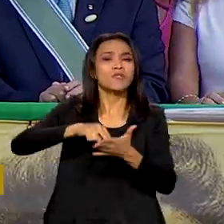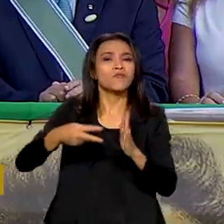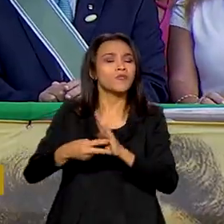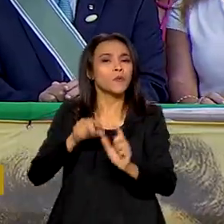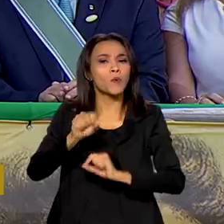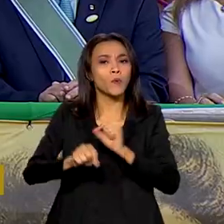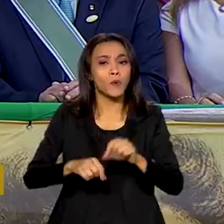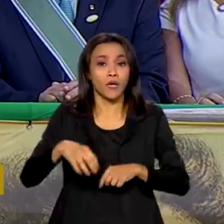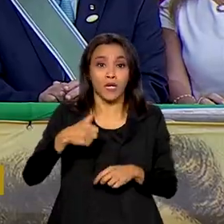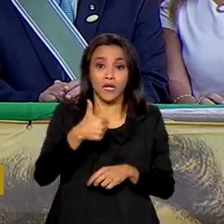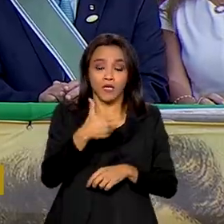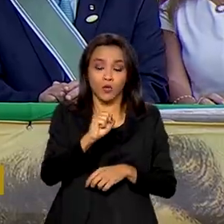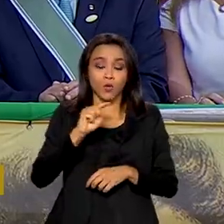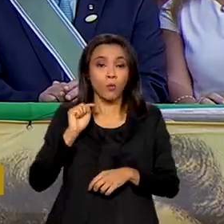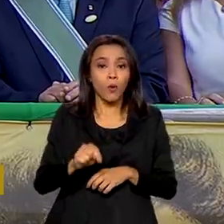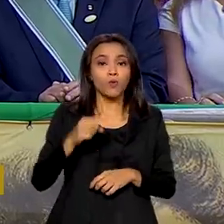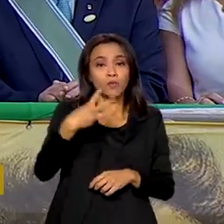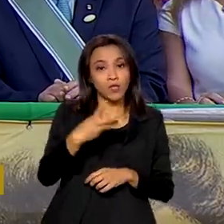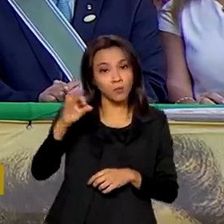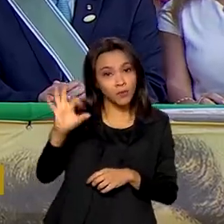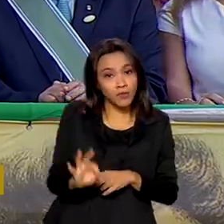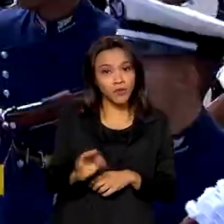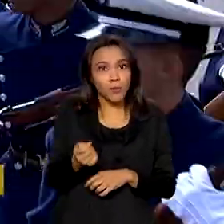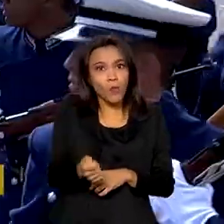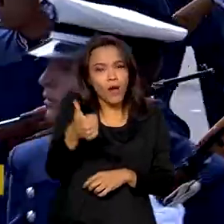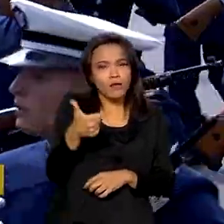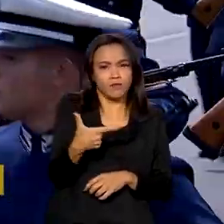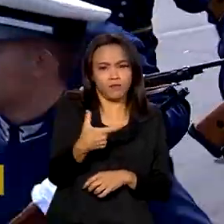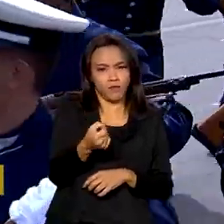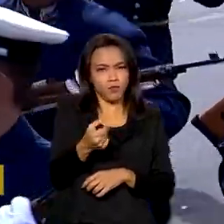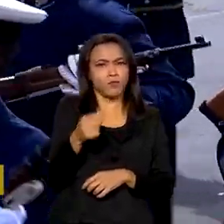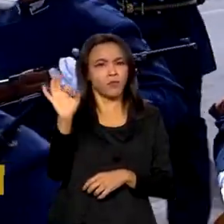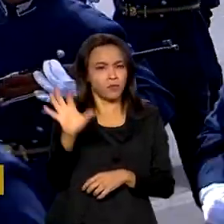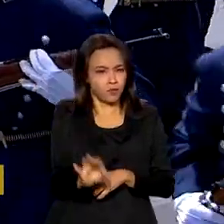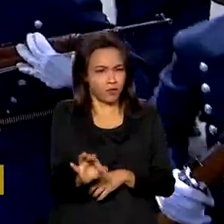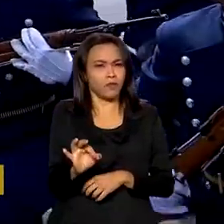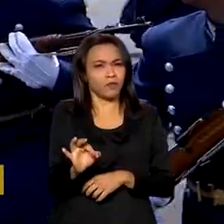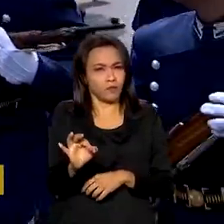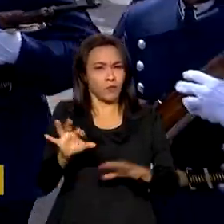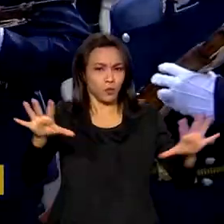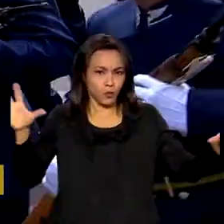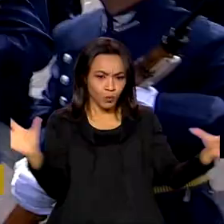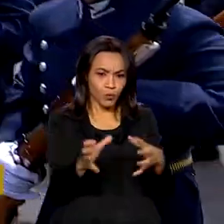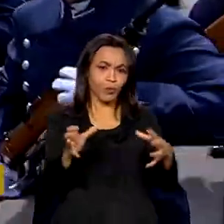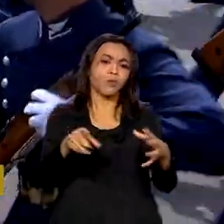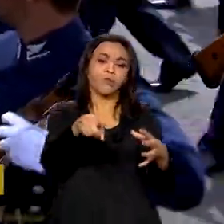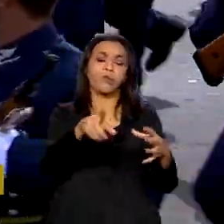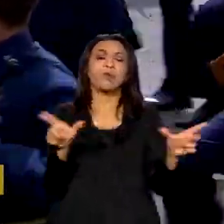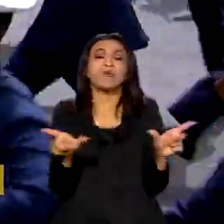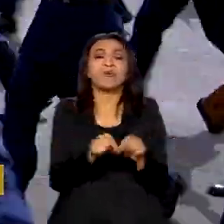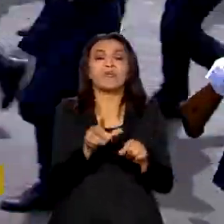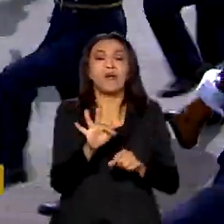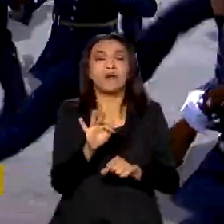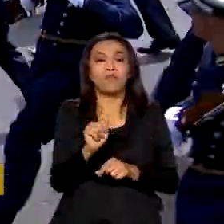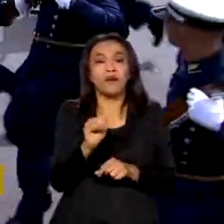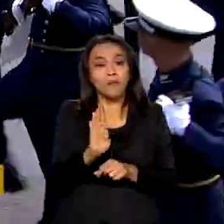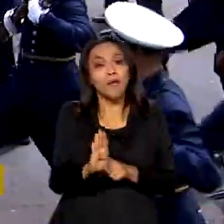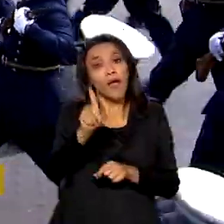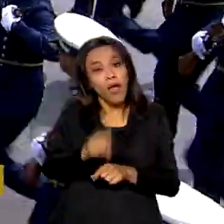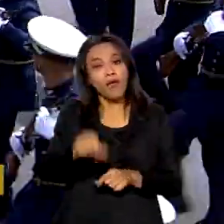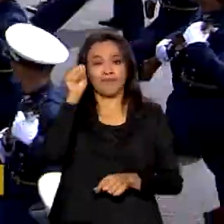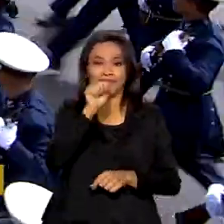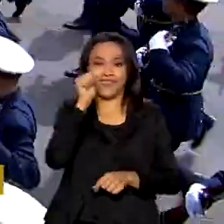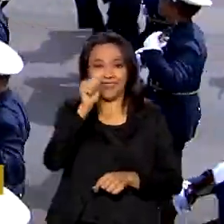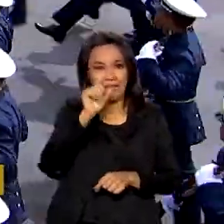de 18,3% do efetivo da FAB, ou seja, quase 20% do efetivo da FAB é composto de mulheres. Uma participação muito forte